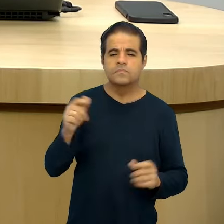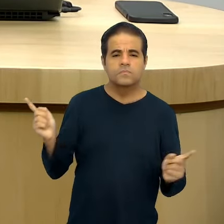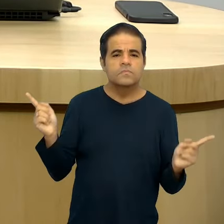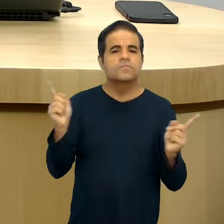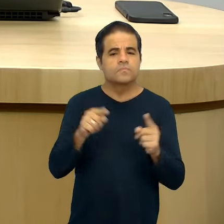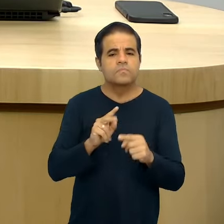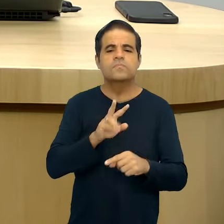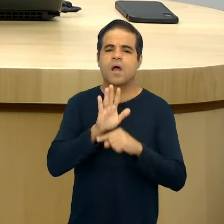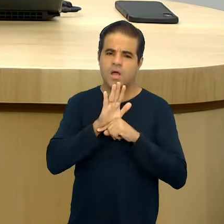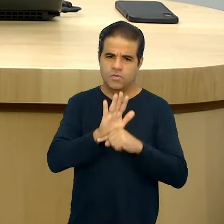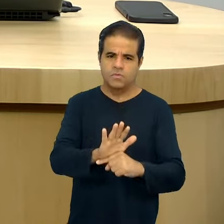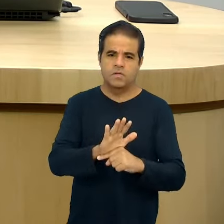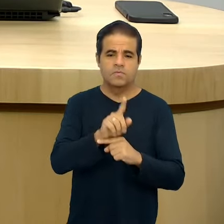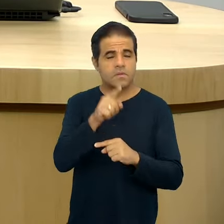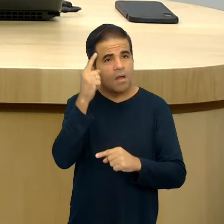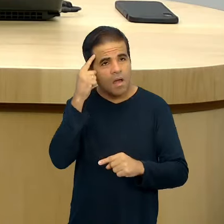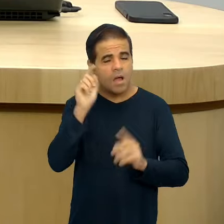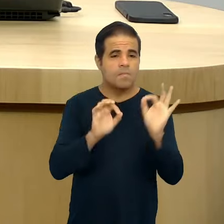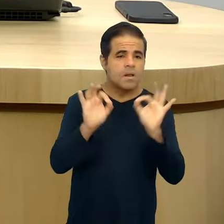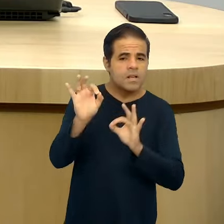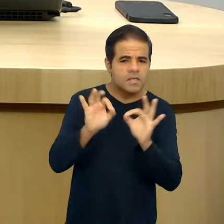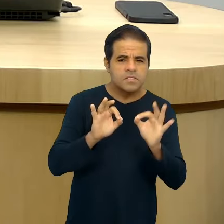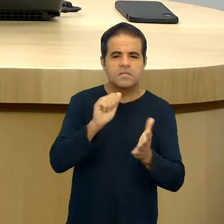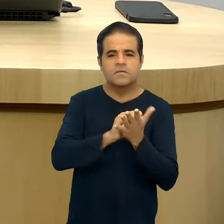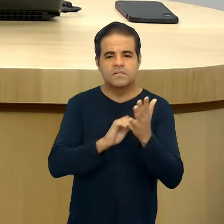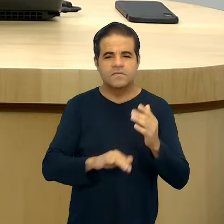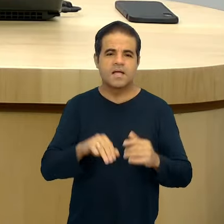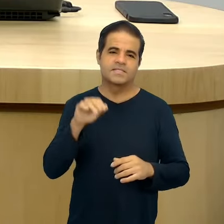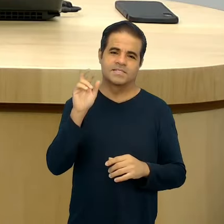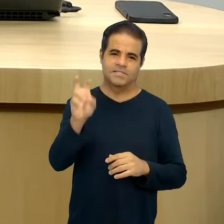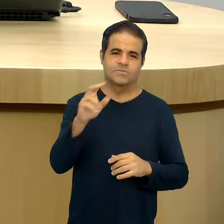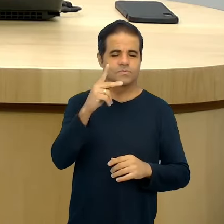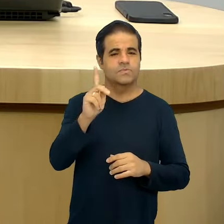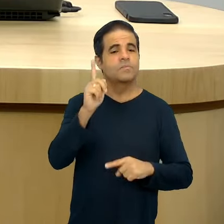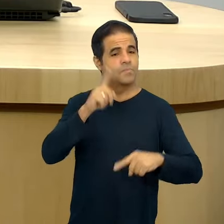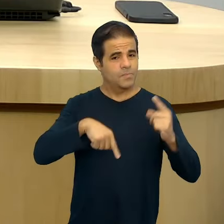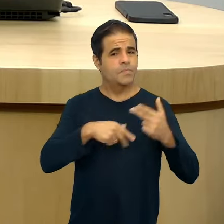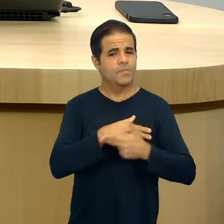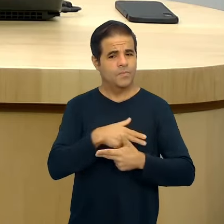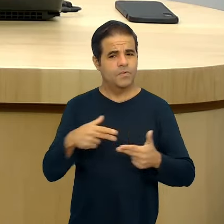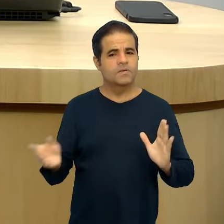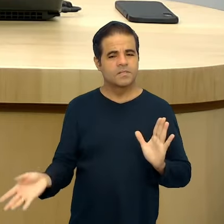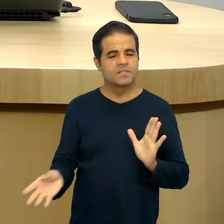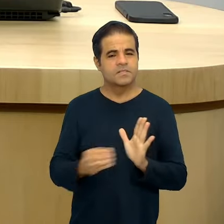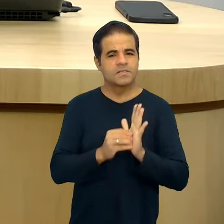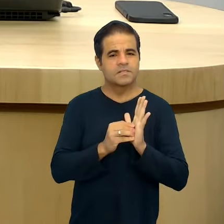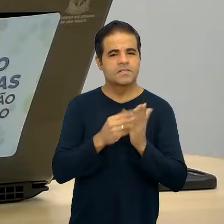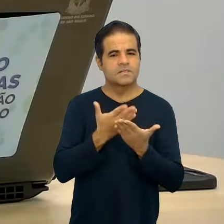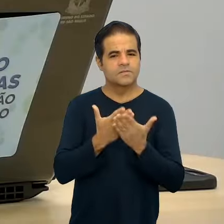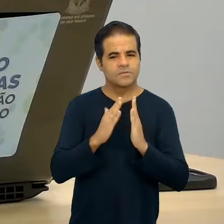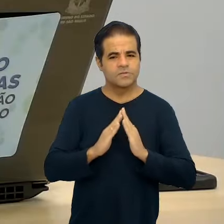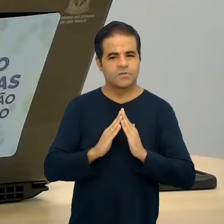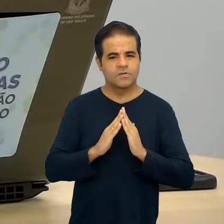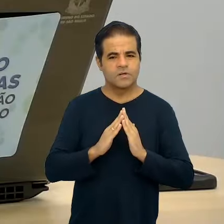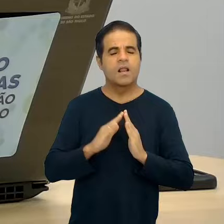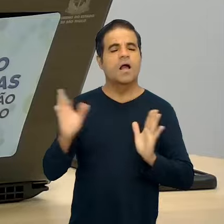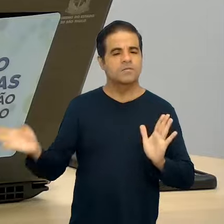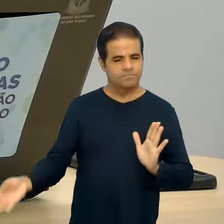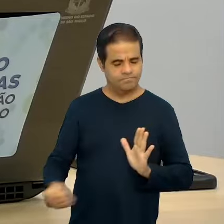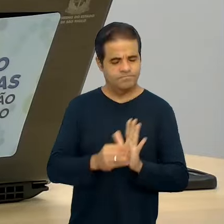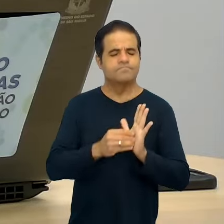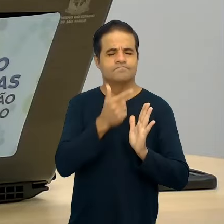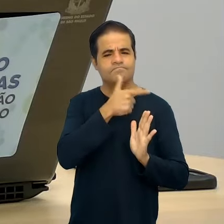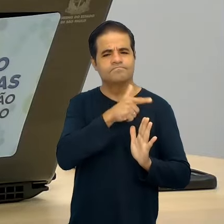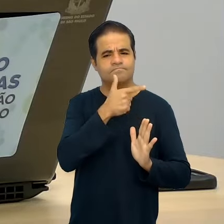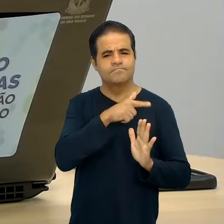pílulas vai ajudar você na hora de estiver planejando a atividade 5 do seu componente e tem lá um box falando, mas esse componente a gente